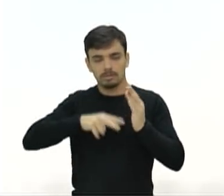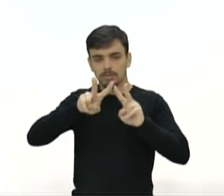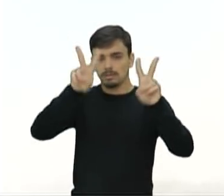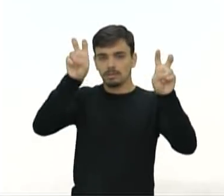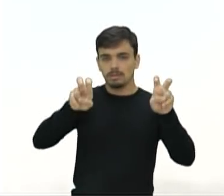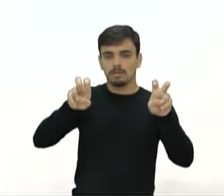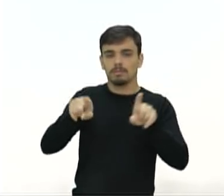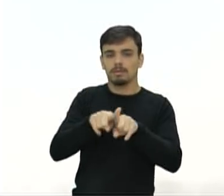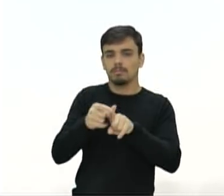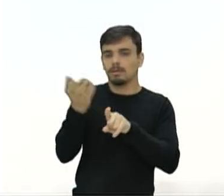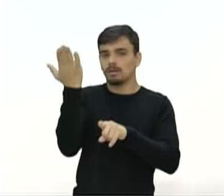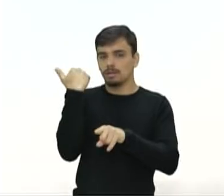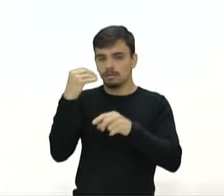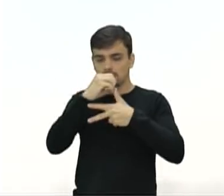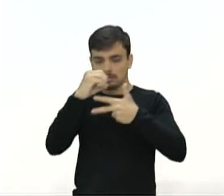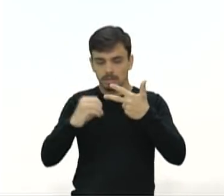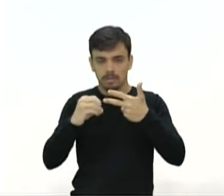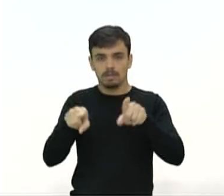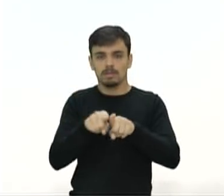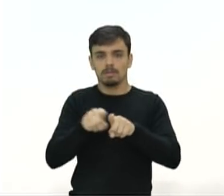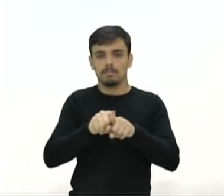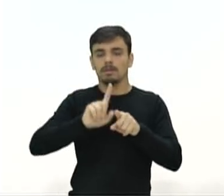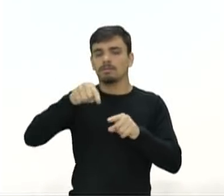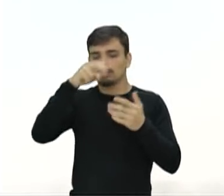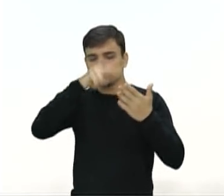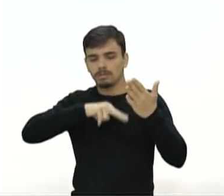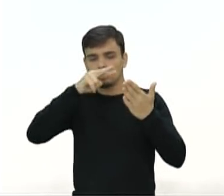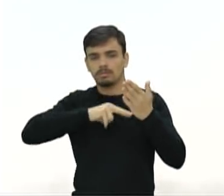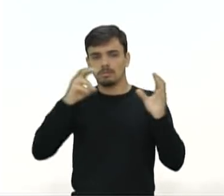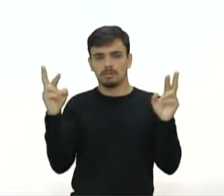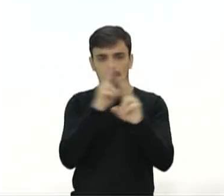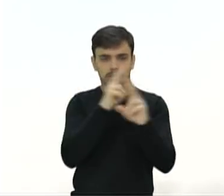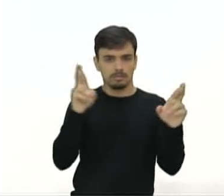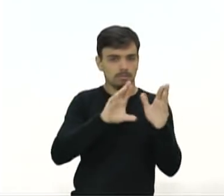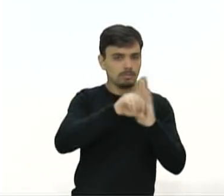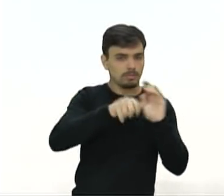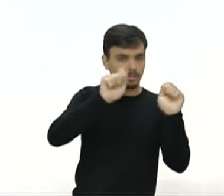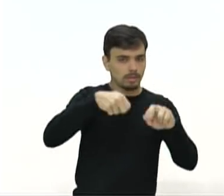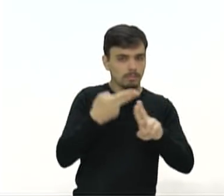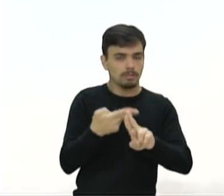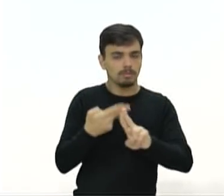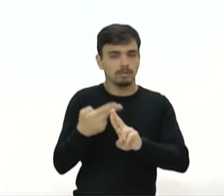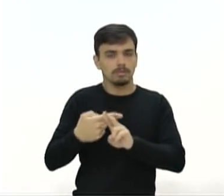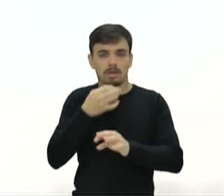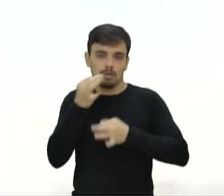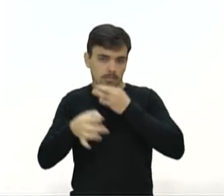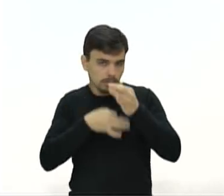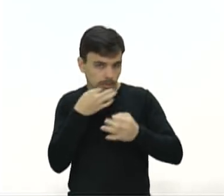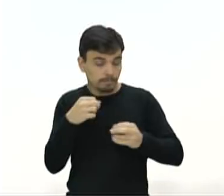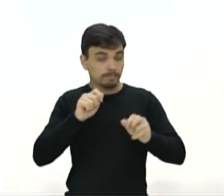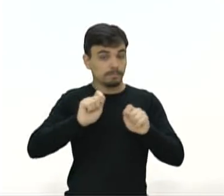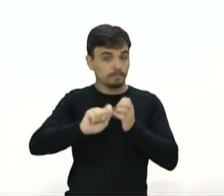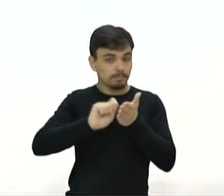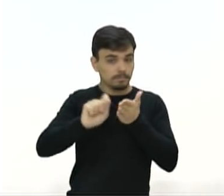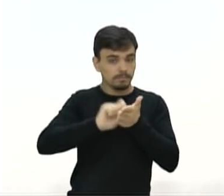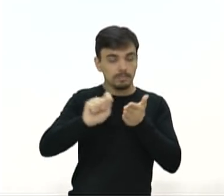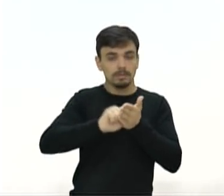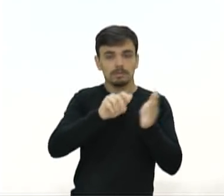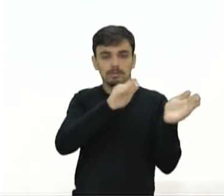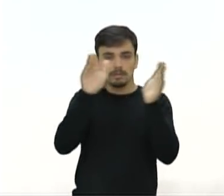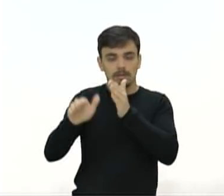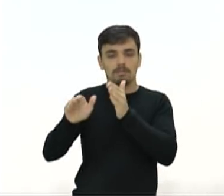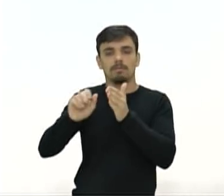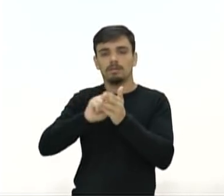redação do Enem anteriores. Após a leitura, relacione o conceito que pode ser utilizado como argumento. Escreva o conceito ao lado do